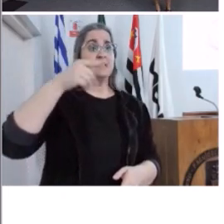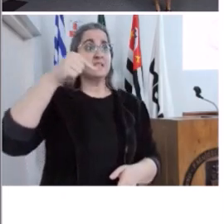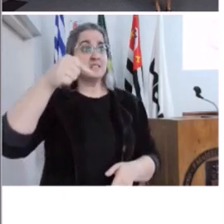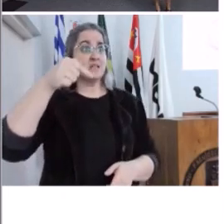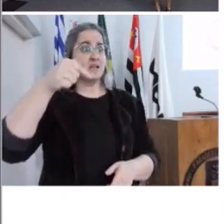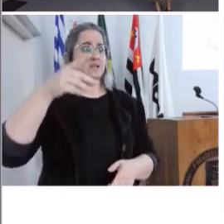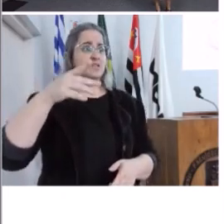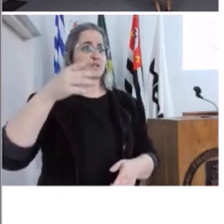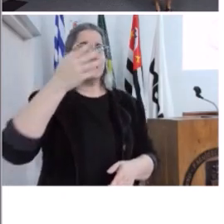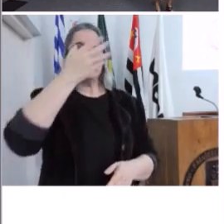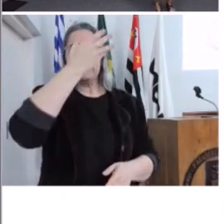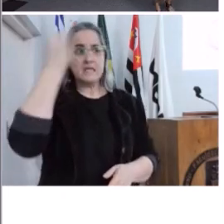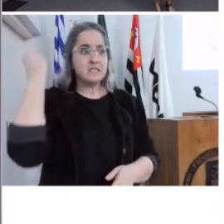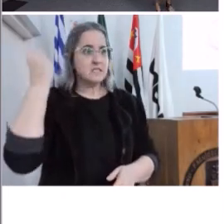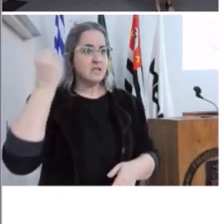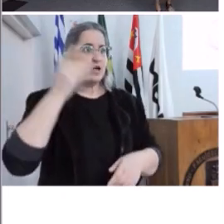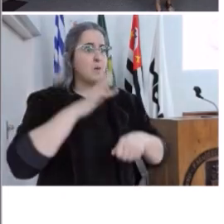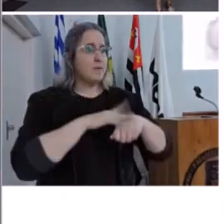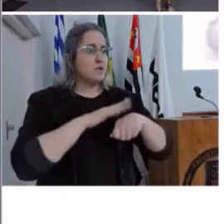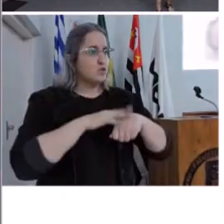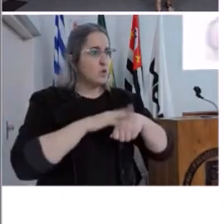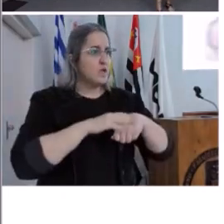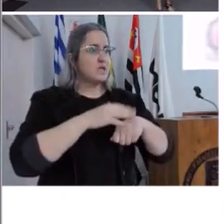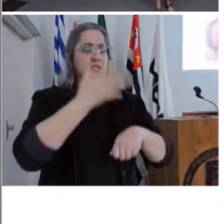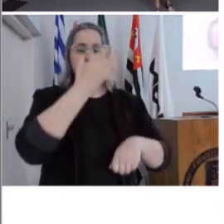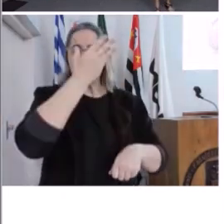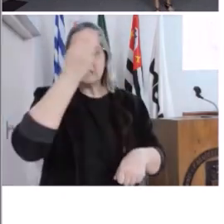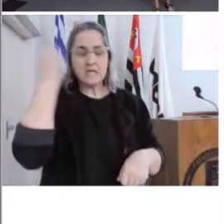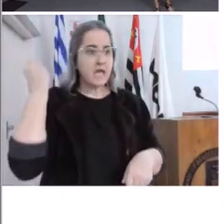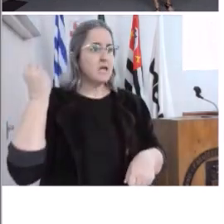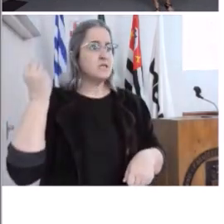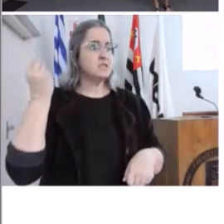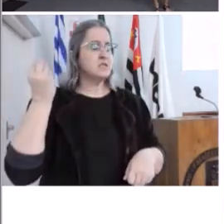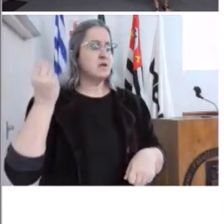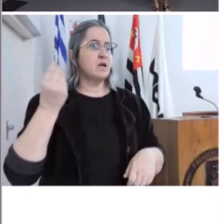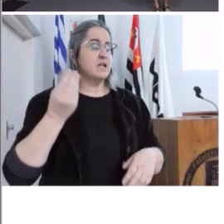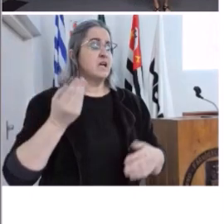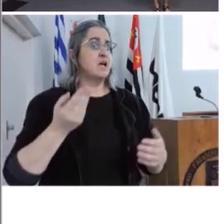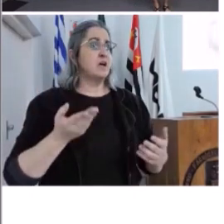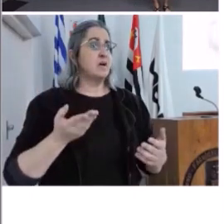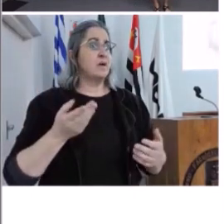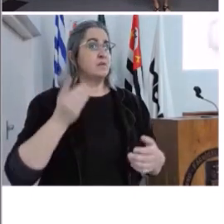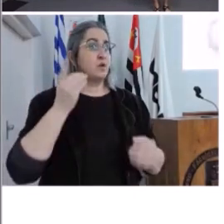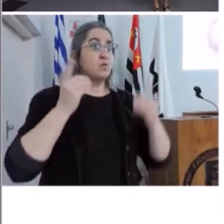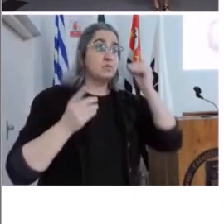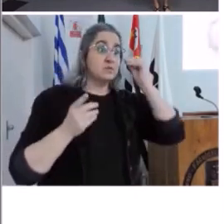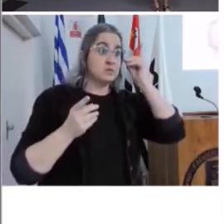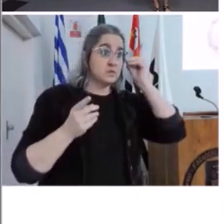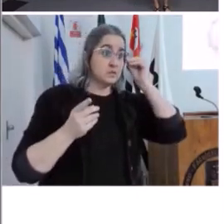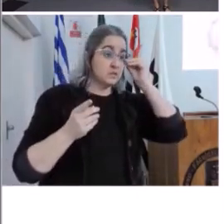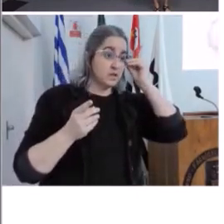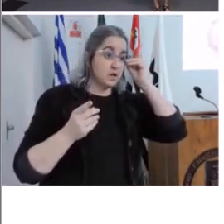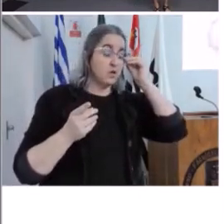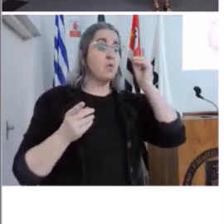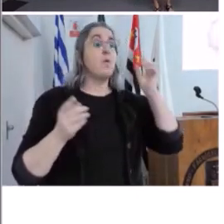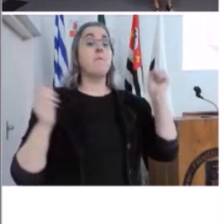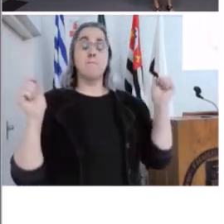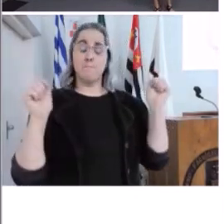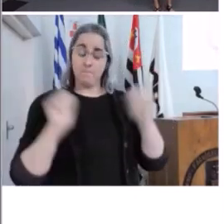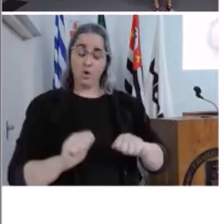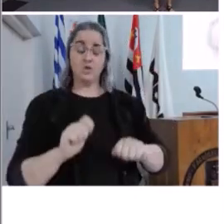gente, Alzheimer, né? Que é considerado hoje uma doença de senil. Não. Síndrome de Down, ele pode apresentar